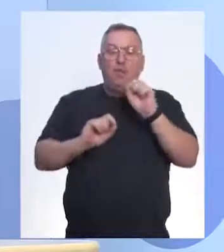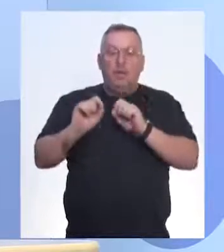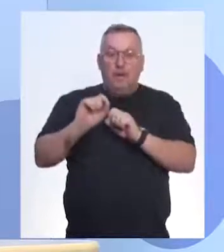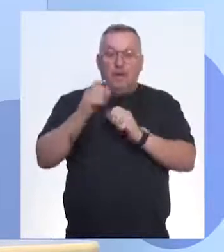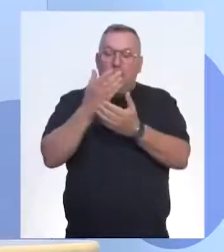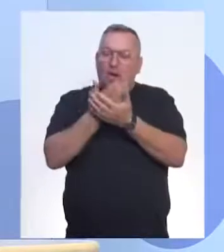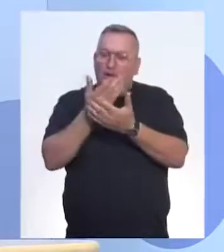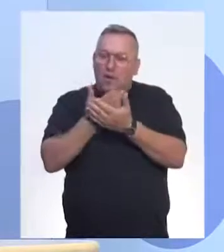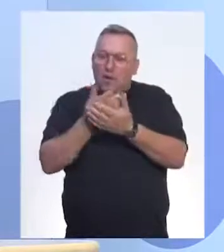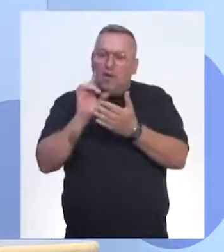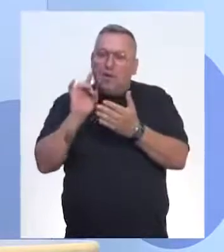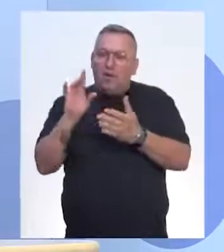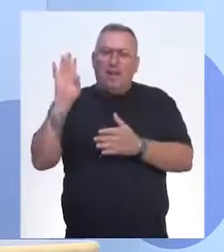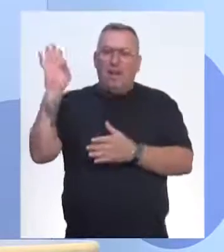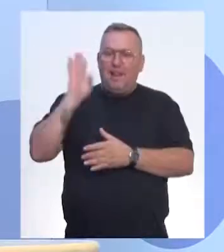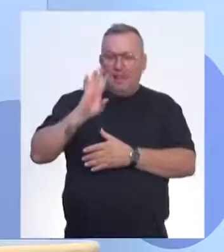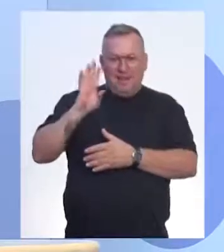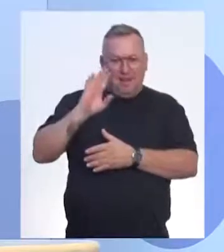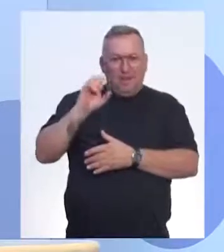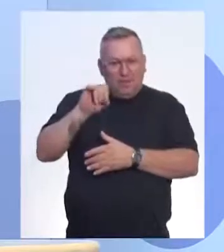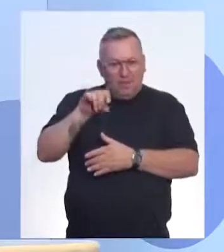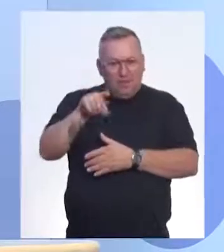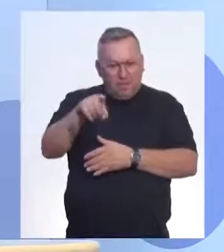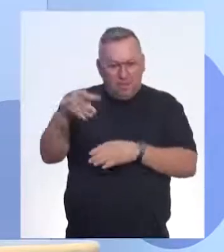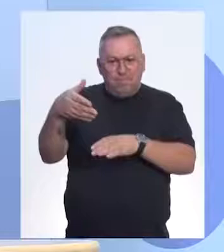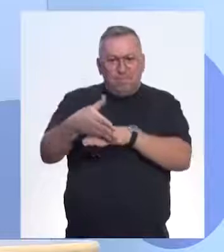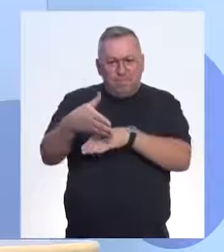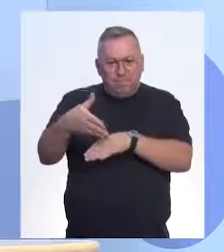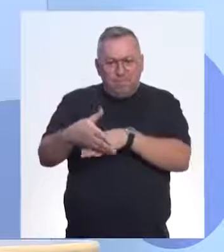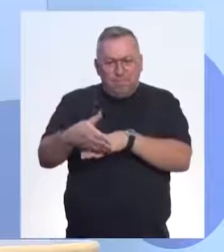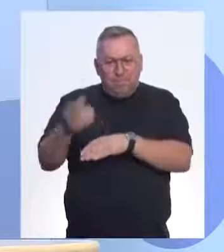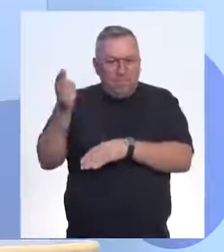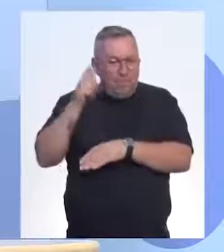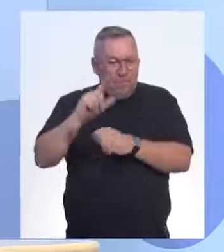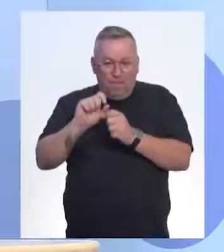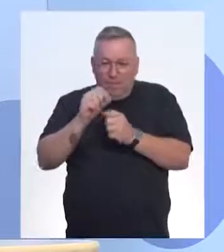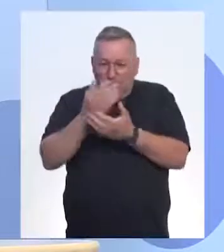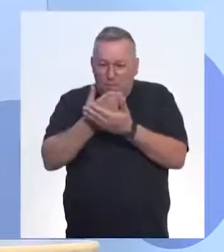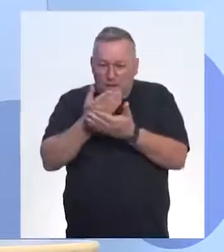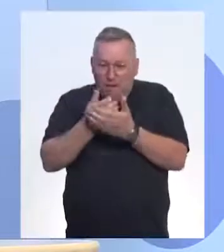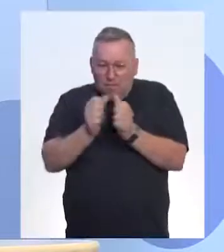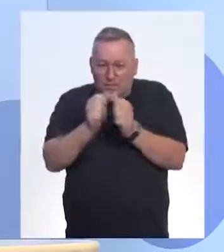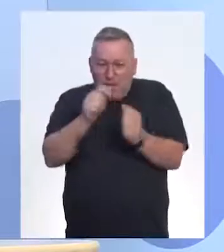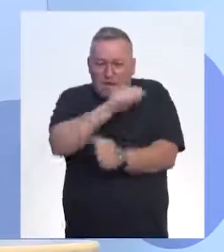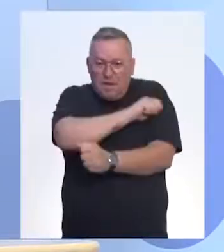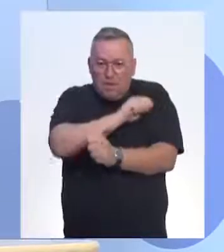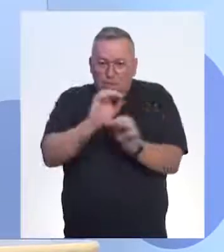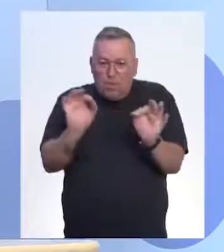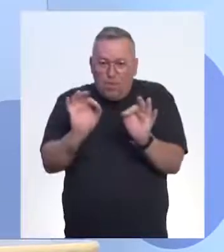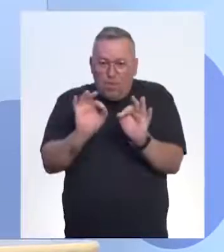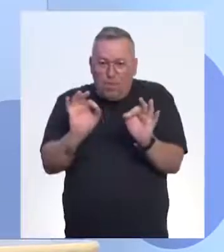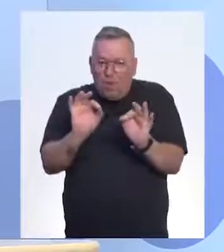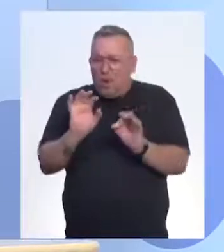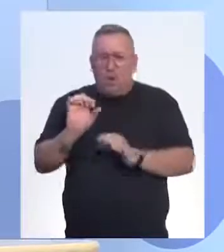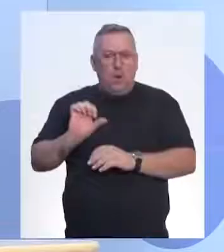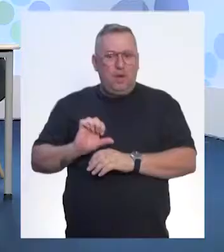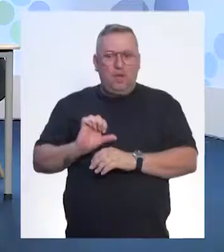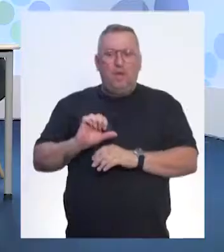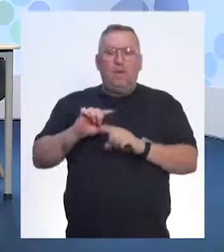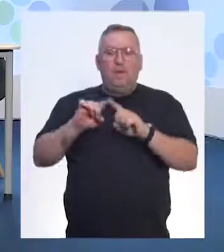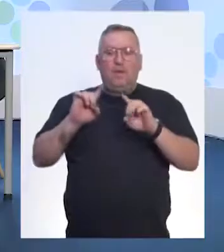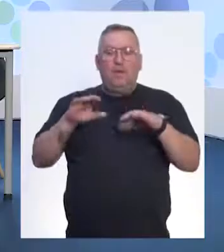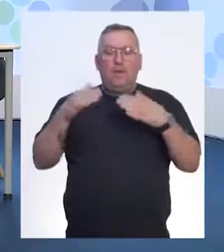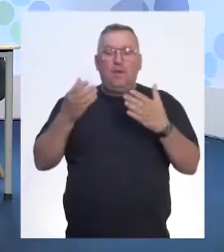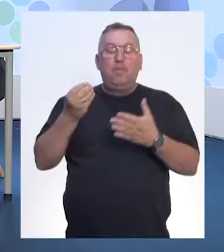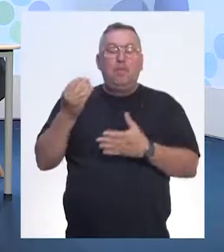essa aula só é válida com a participação de vocês. Não conseguimos fazer uma aula sem vocês, por isso que ela é ao vivo, né, Ale? Então,